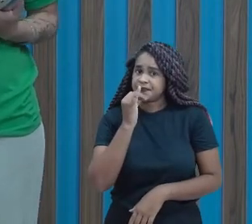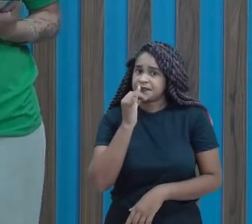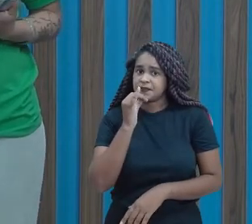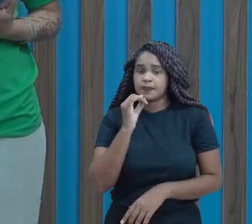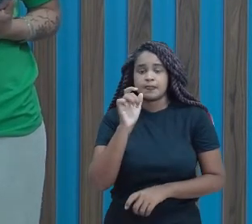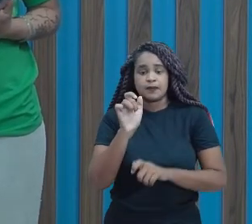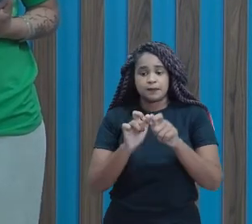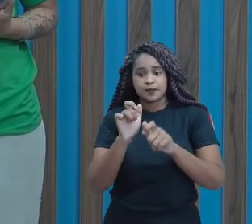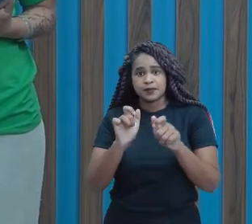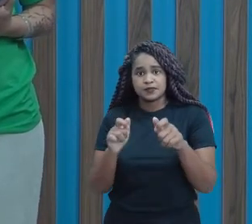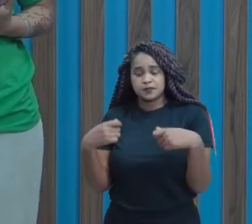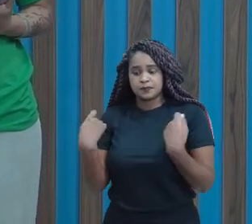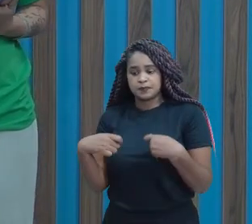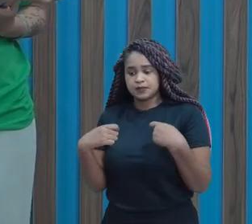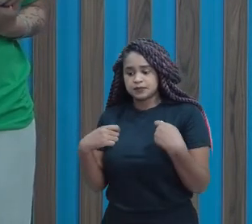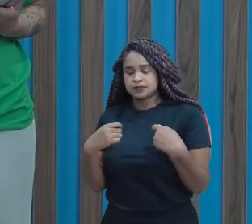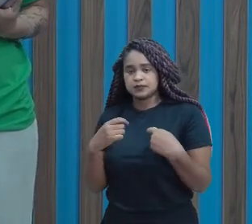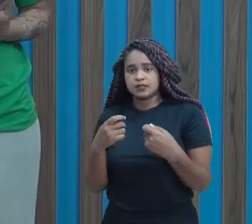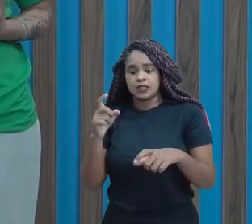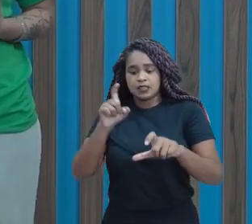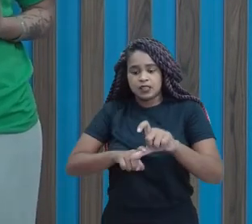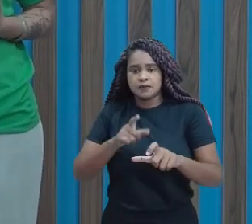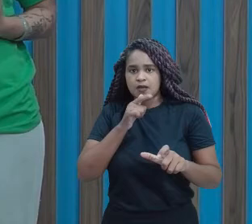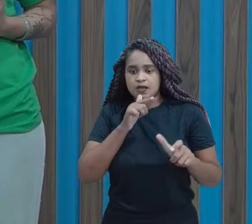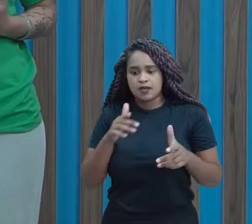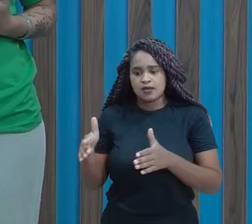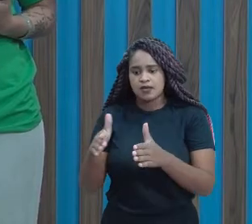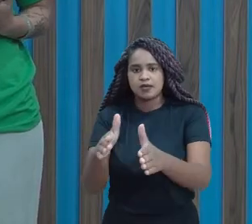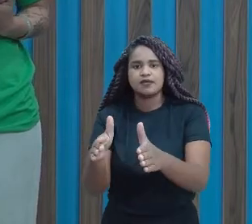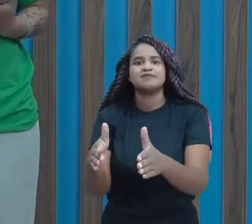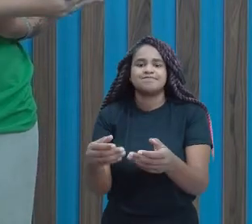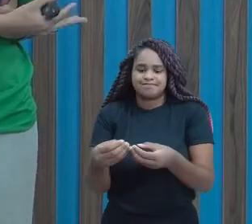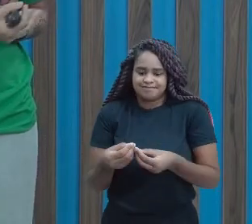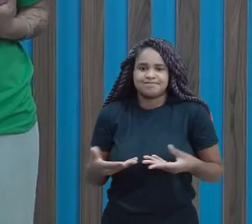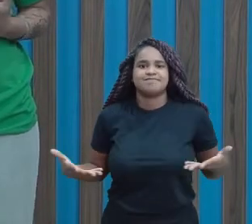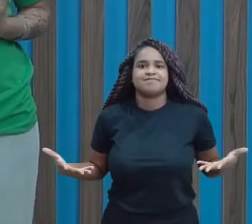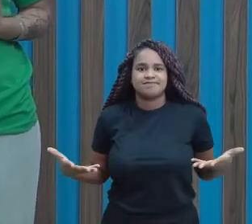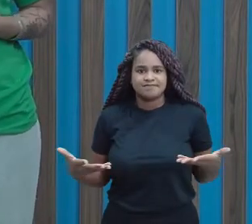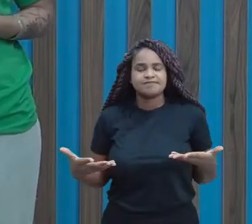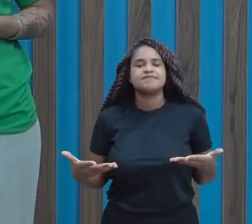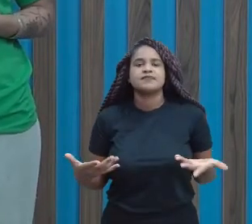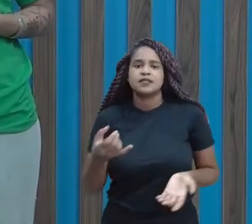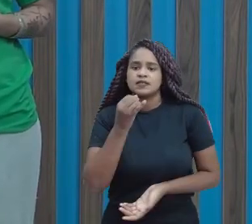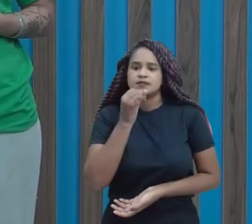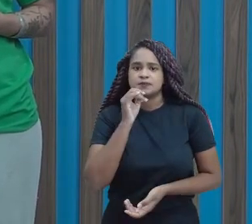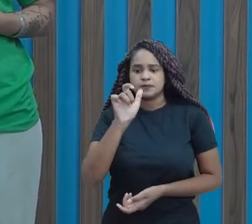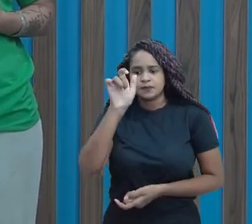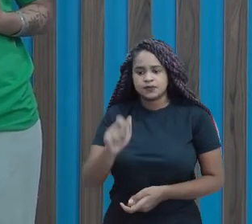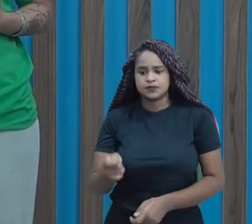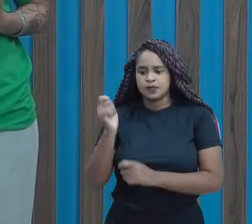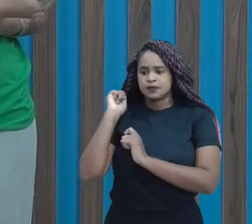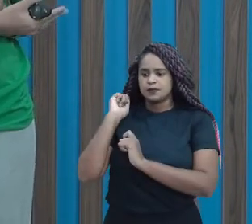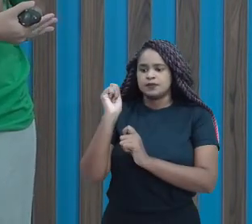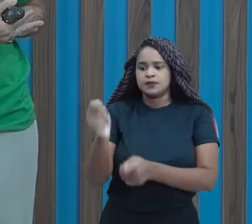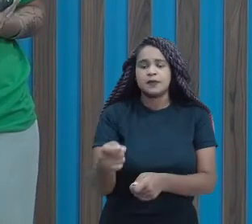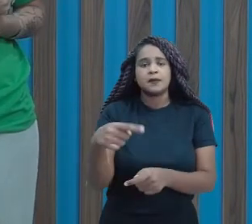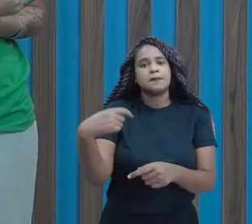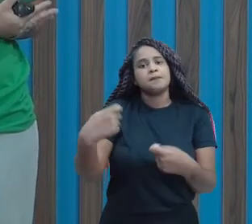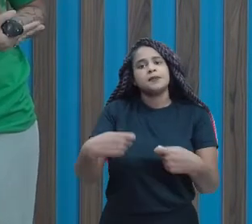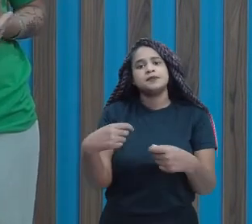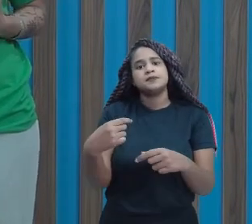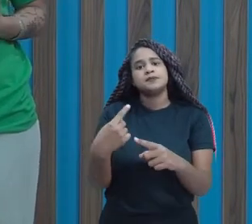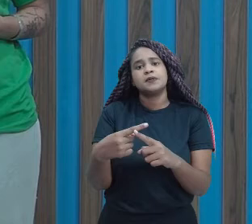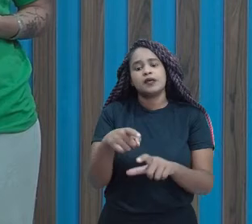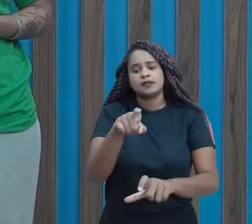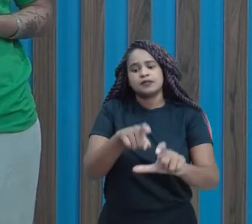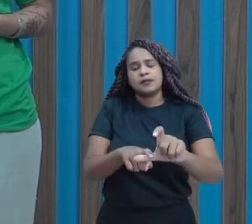a quem precisa, né, do rio, por exemplo, que polui, a um pescador que precisa do sustento ali, né, da